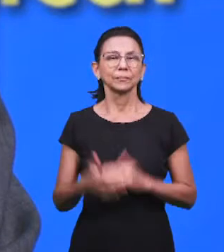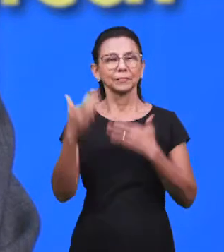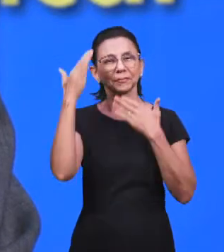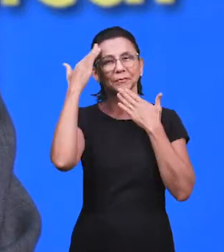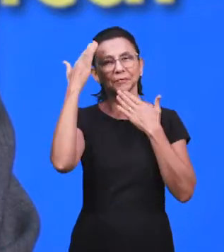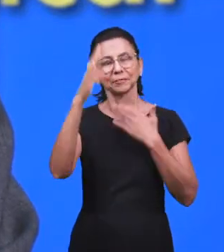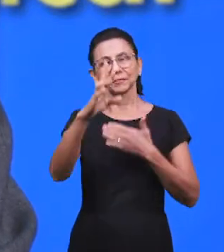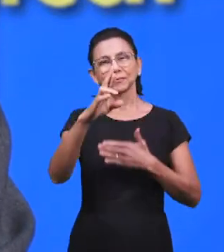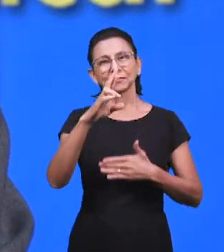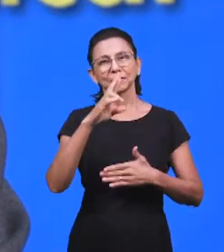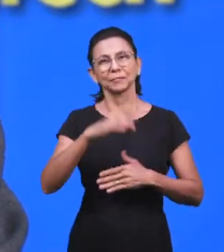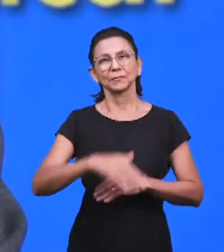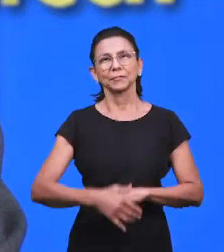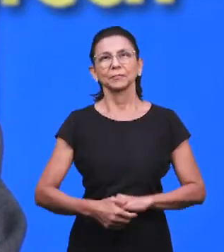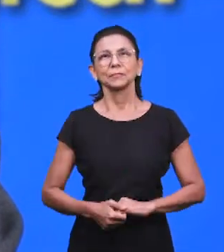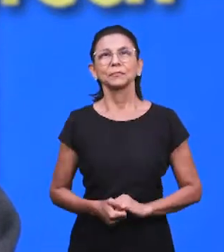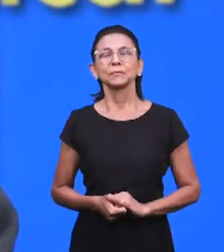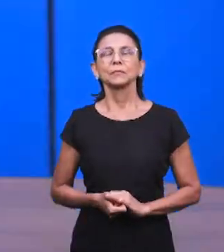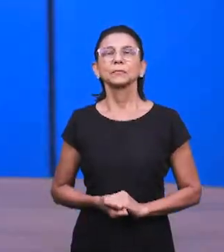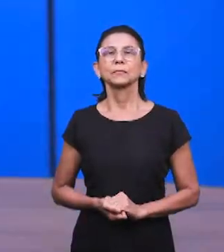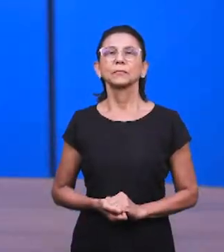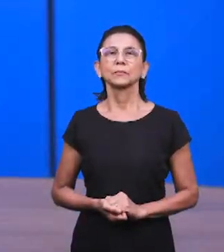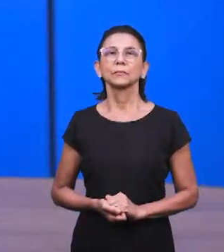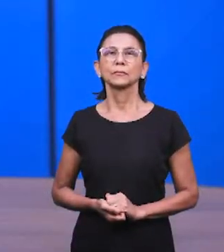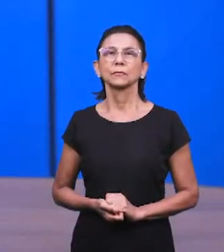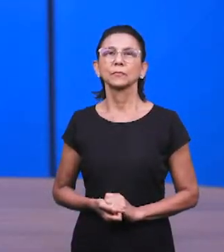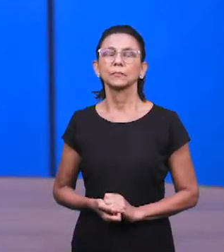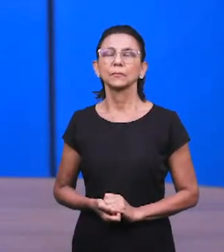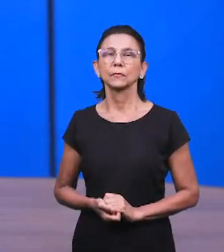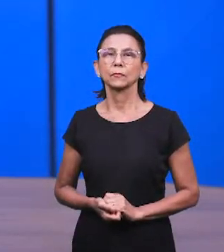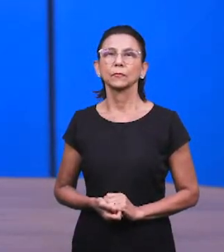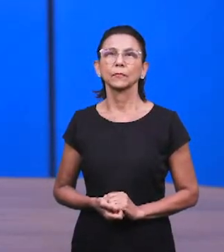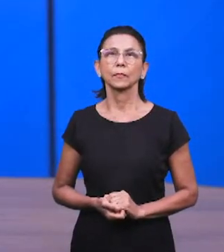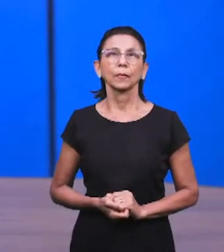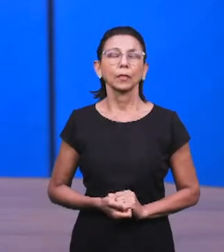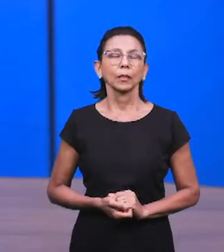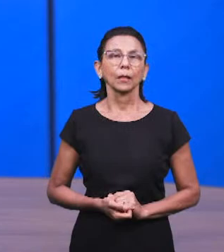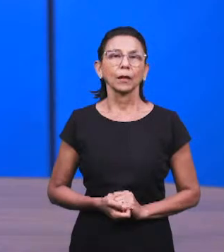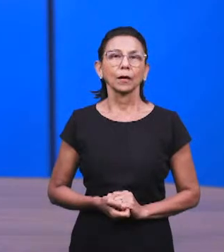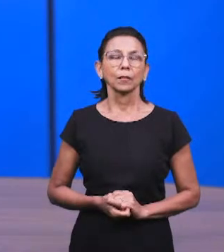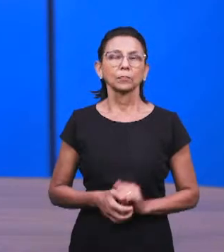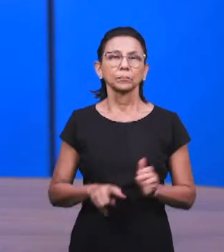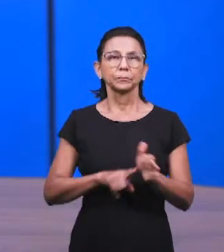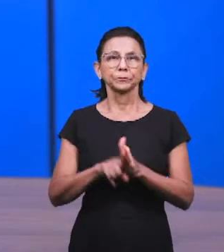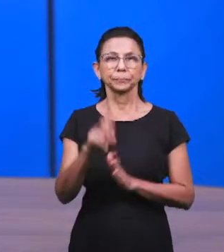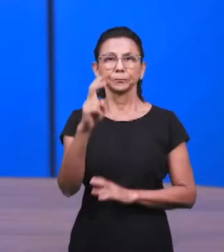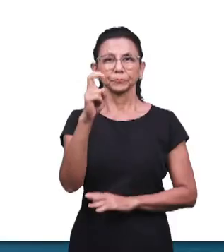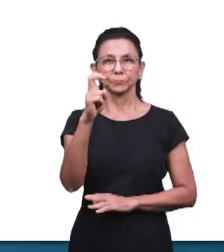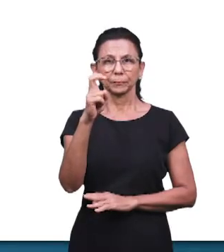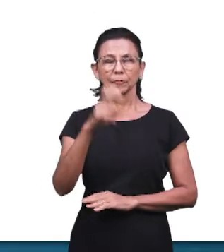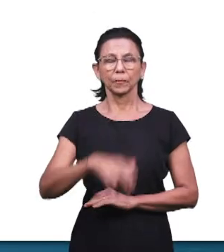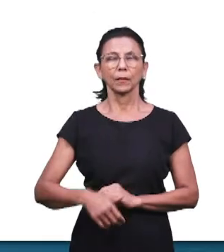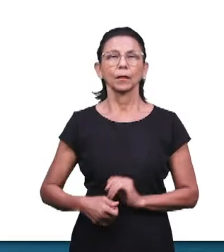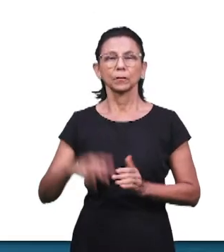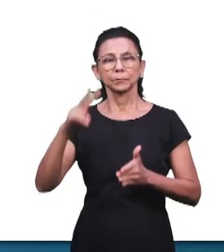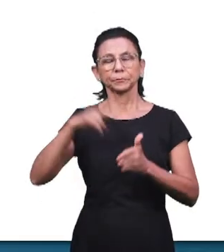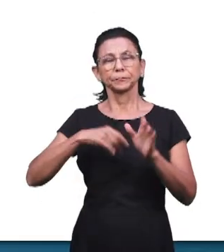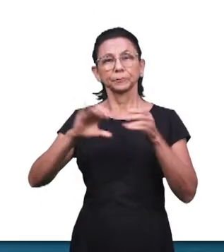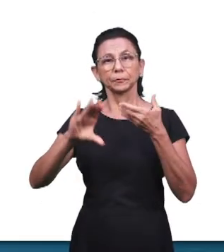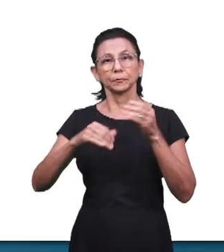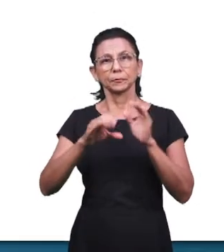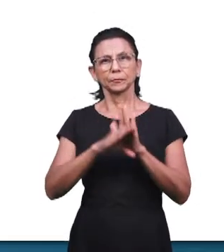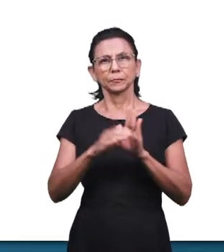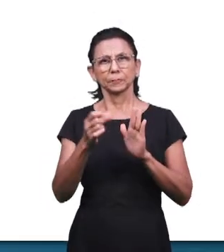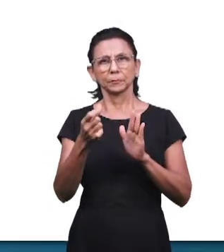pela sua resposta. Glória a Jesus. Sim, irmãos, vamos agora para a nossa quinta pergunta, que diz assim, lendo